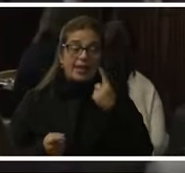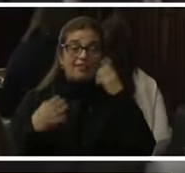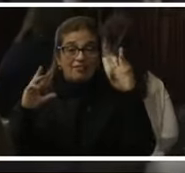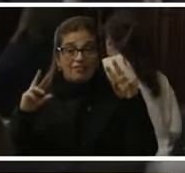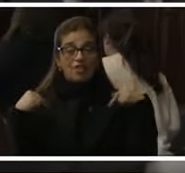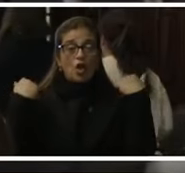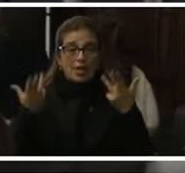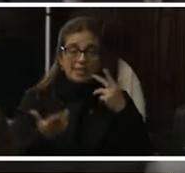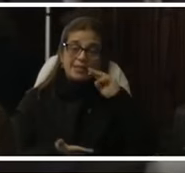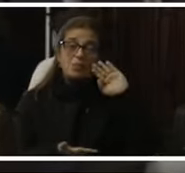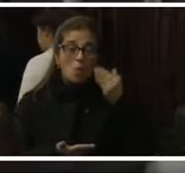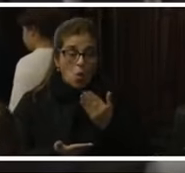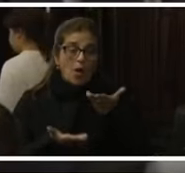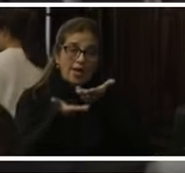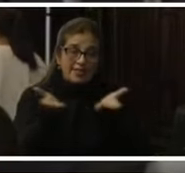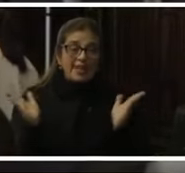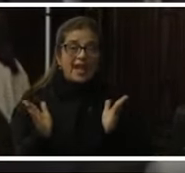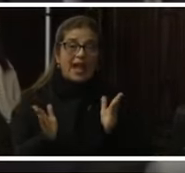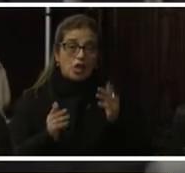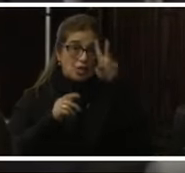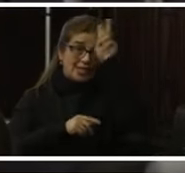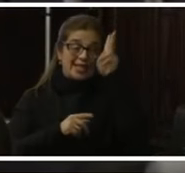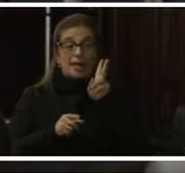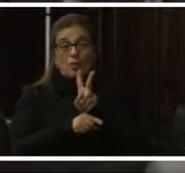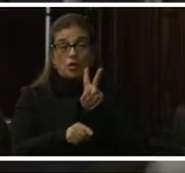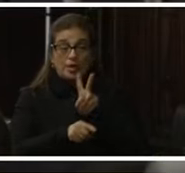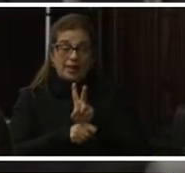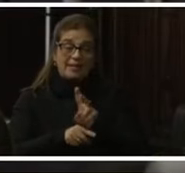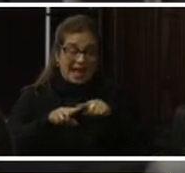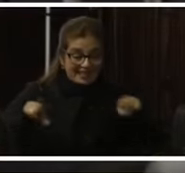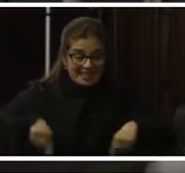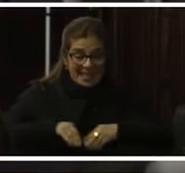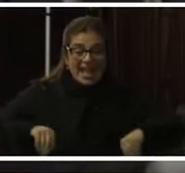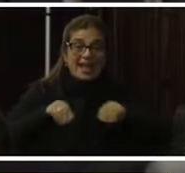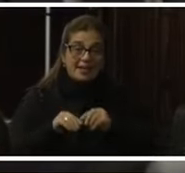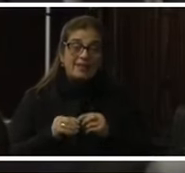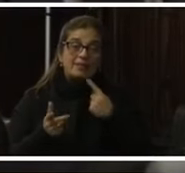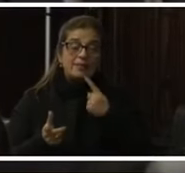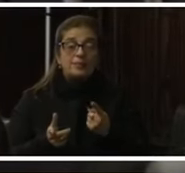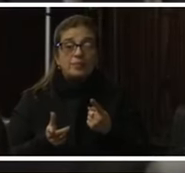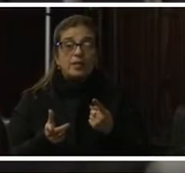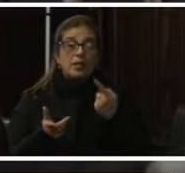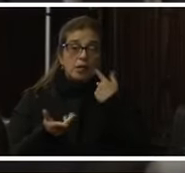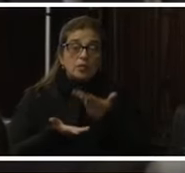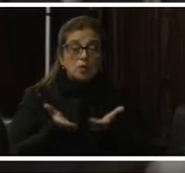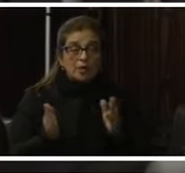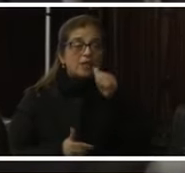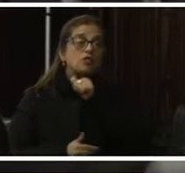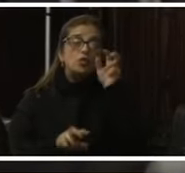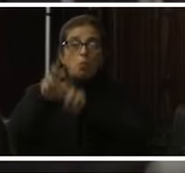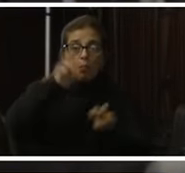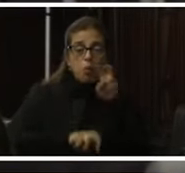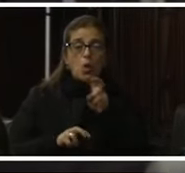lideranças indígenas protegidas ea progressiva demarcação de terras indígenas pendentes apontada como solução para os conflitos